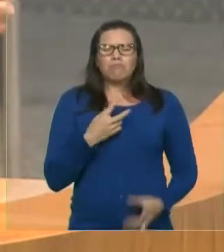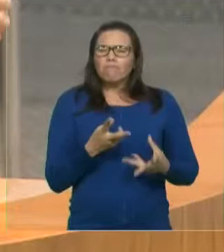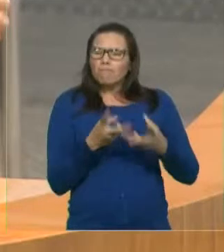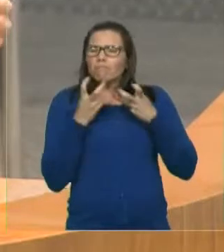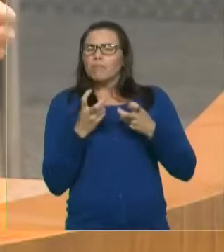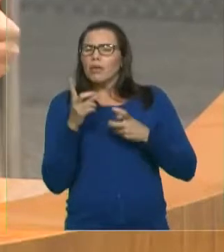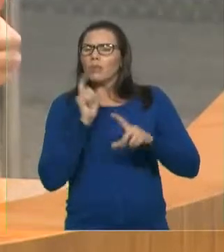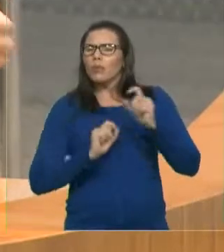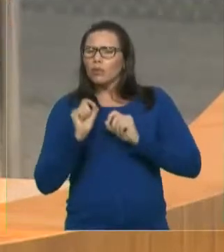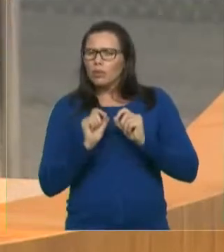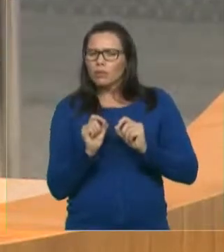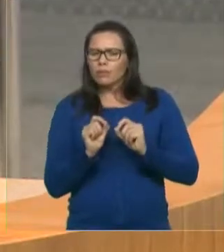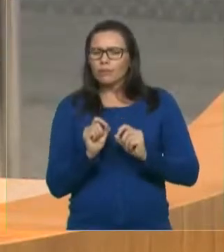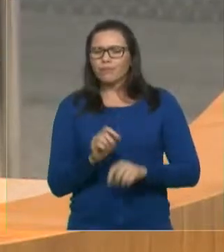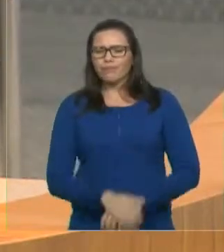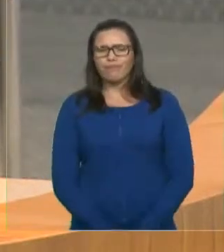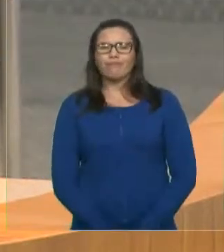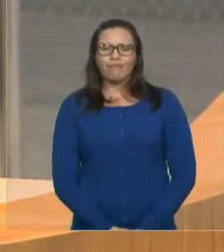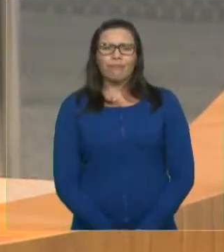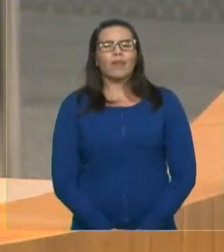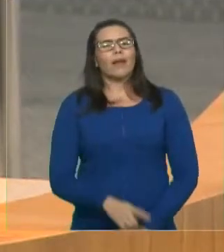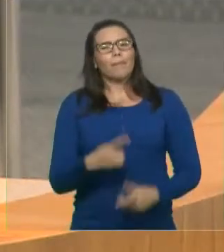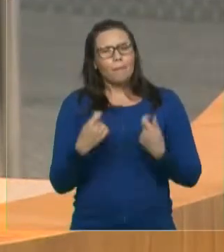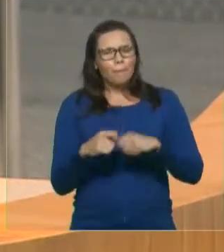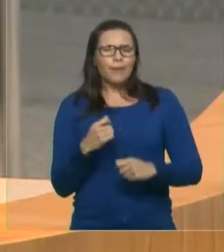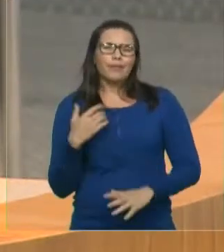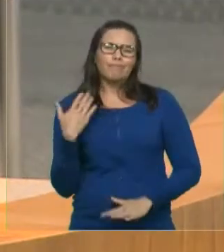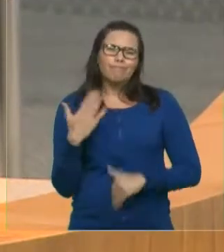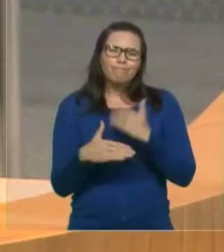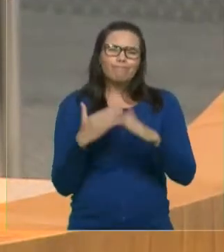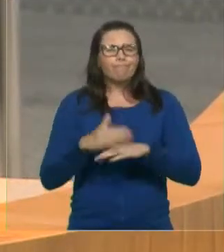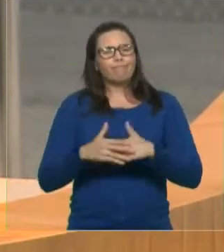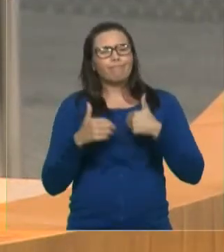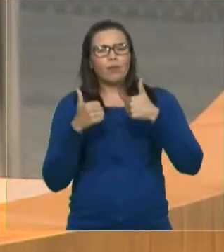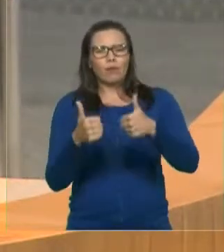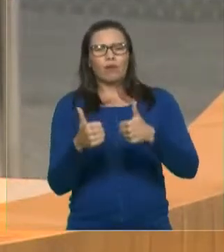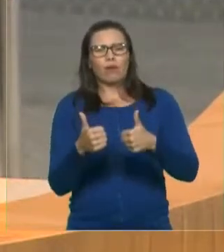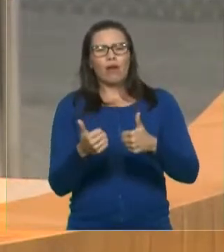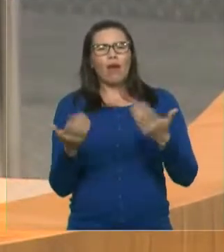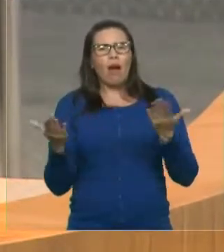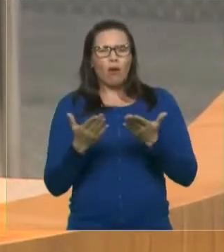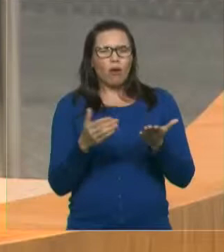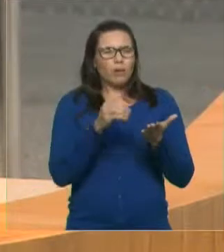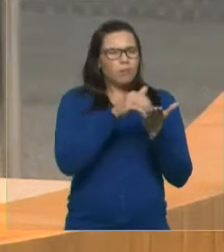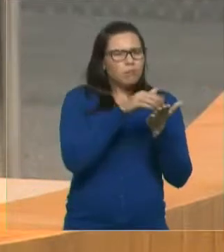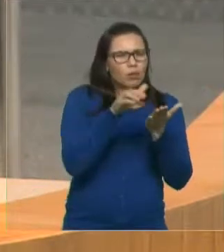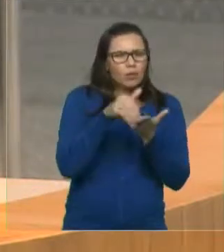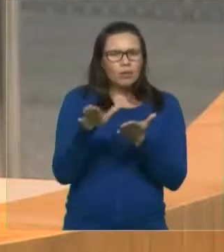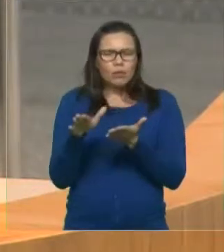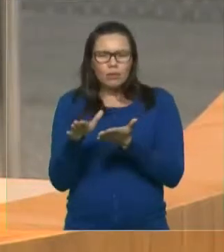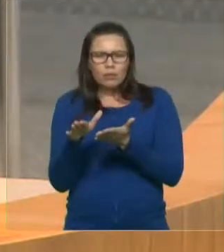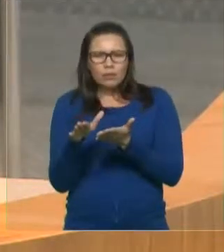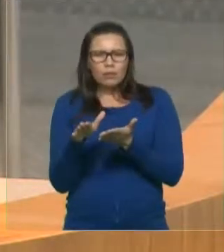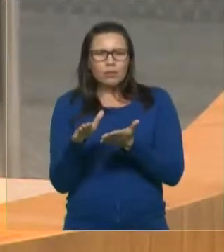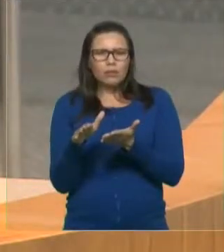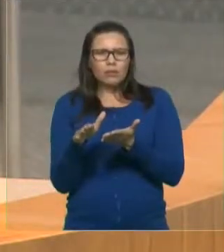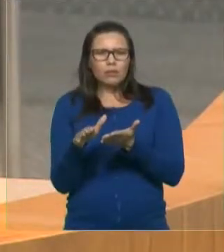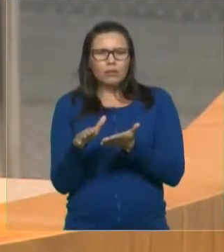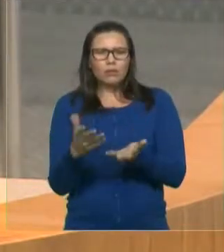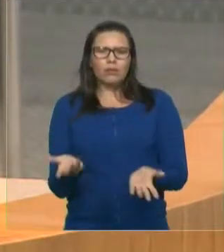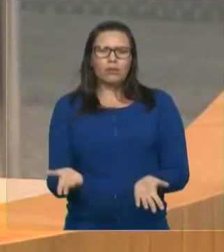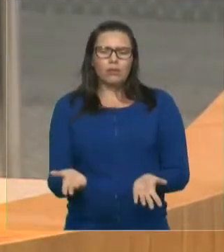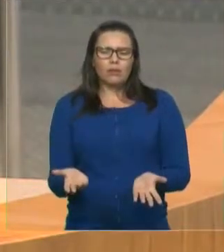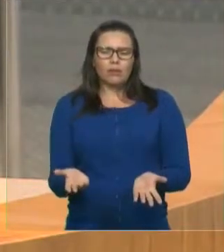Transporte Público em retirar os cobradores, não é uma atuação correta, não está em acordo